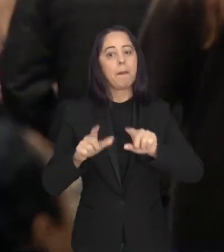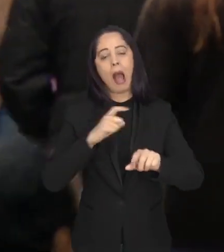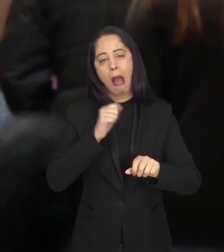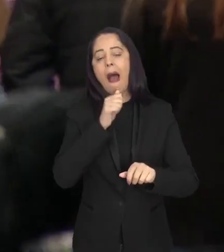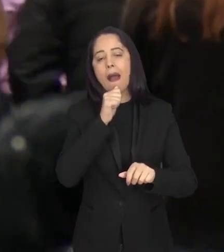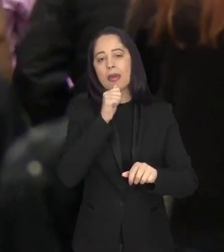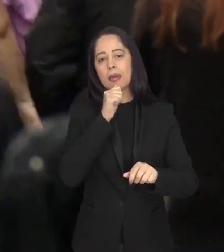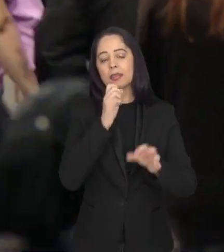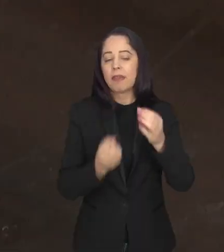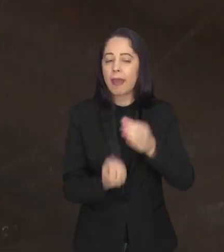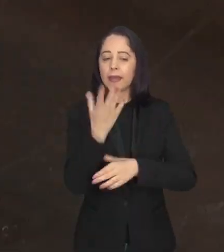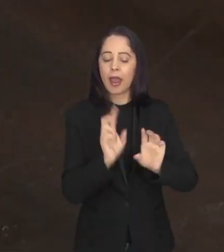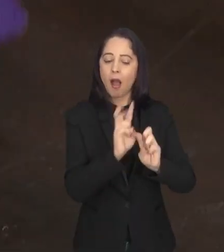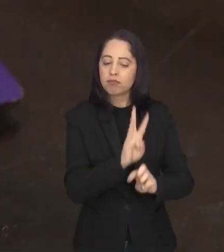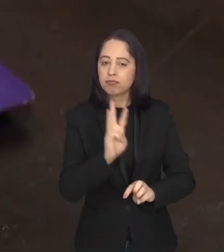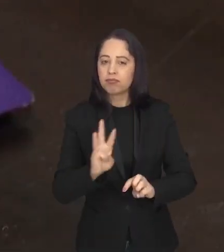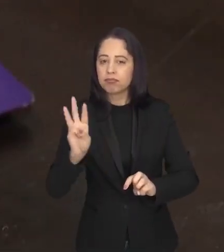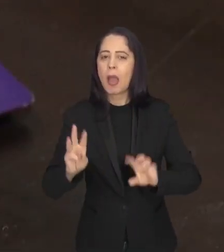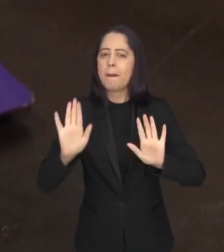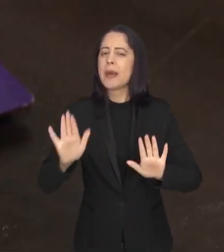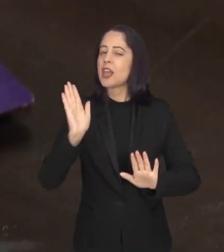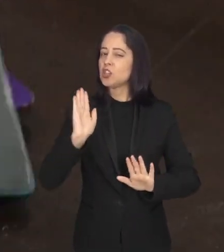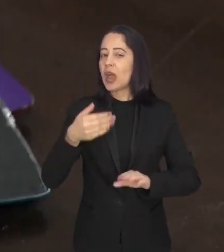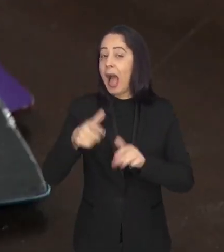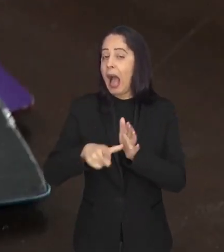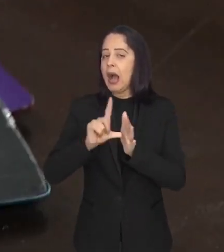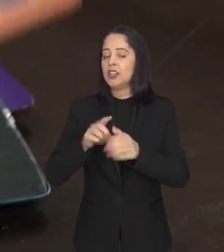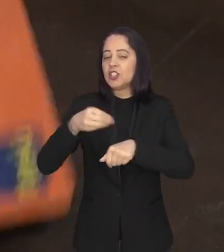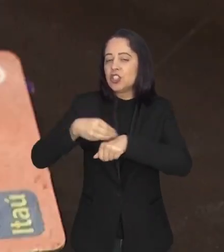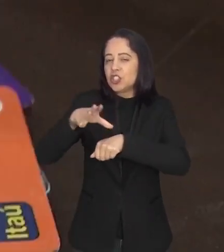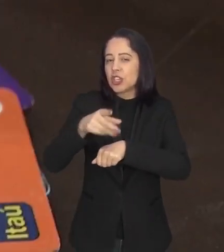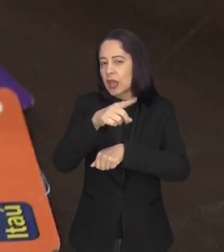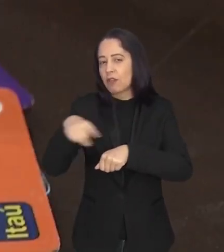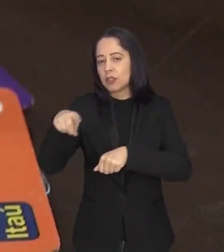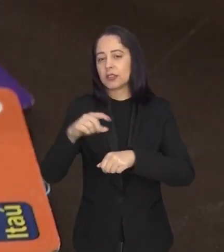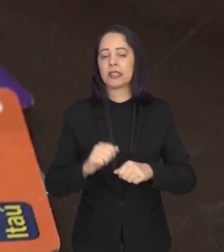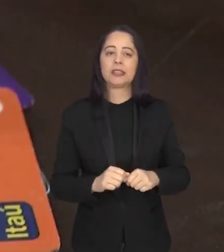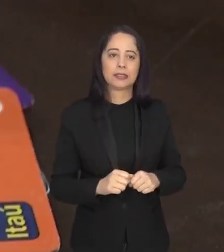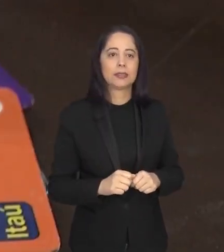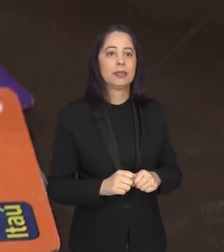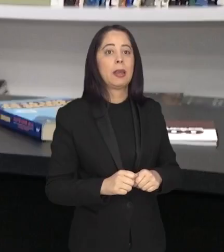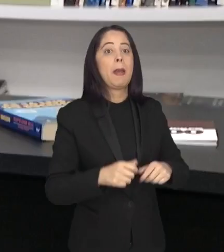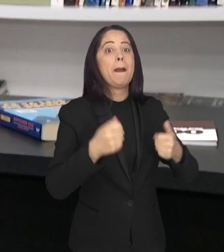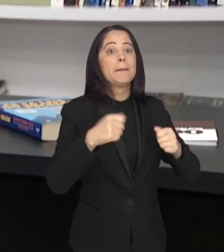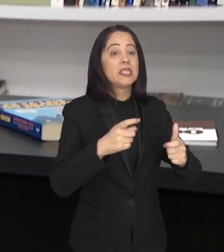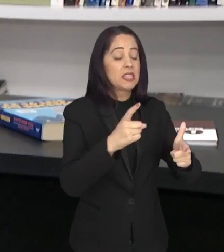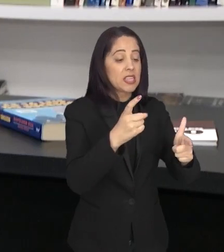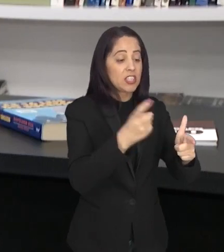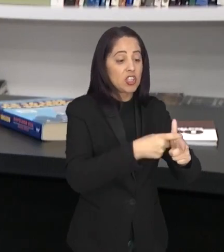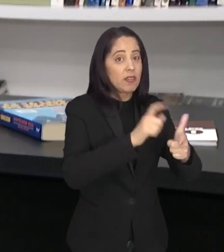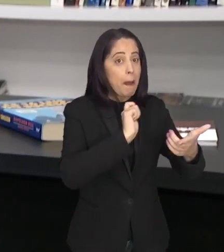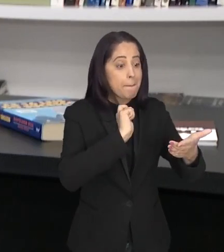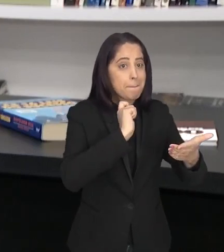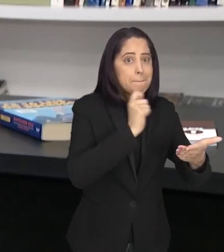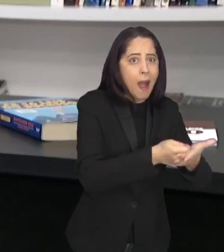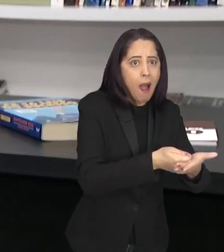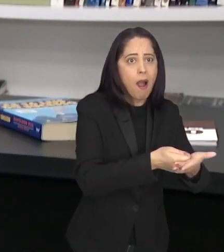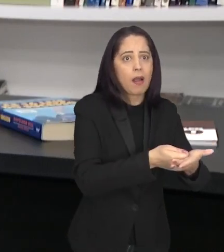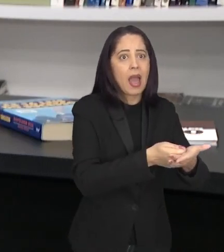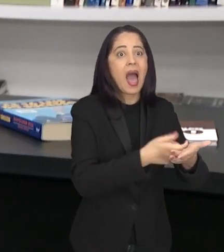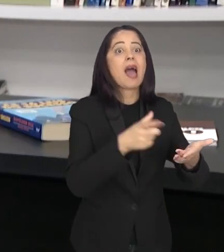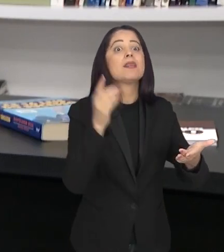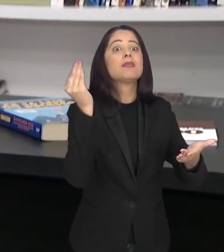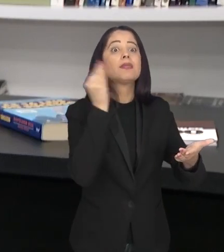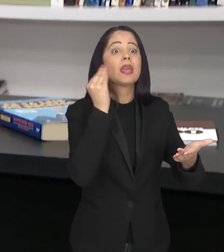ainda será lançada, mas até lá, a gente deixa algumas dicas para manter as contas em dia. Quitar esse endividamento